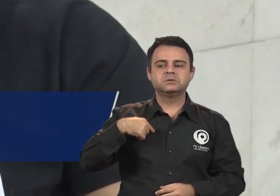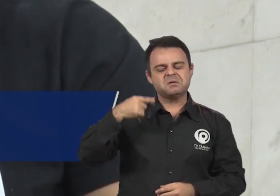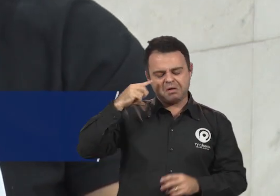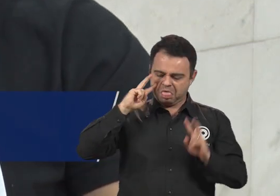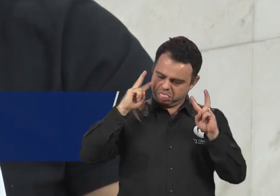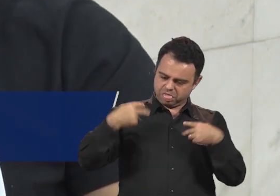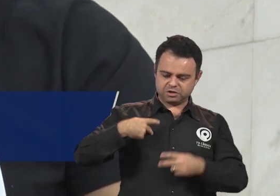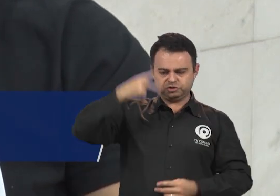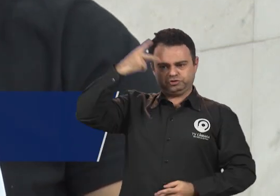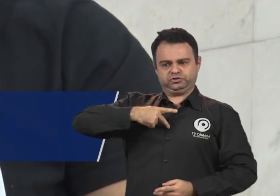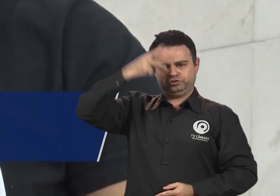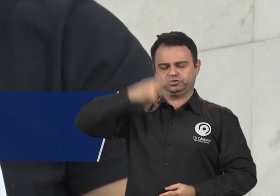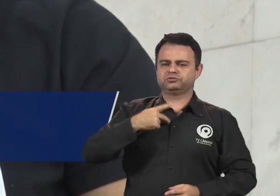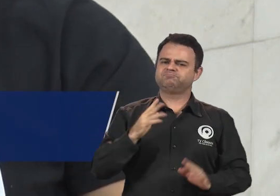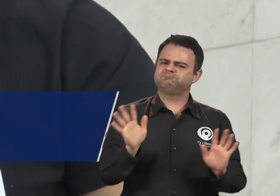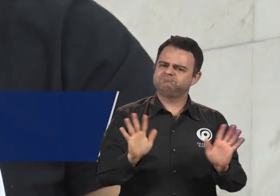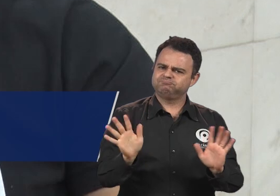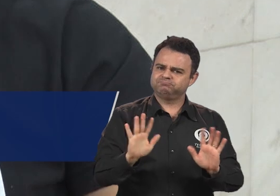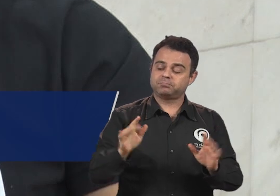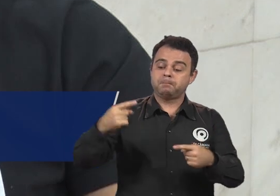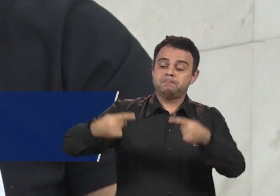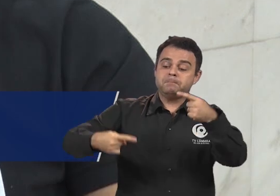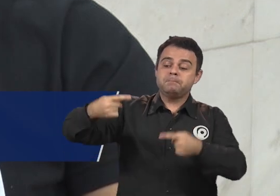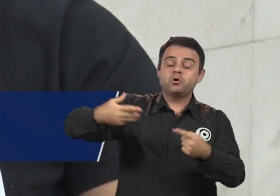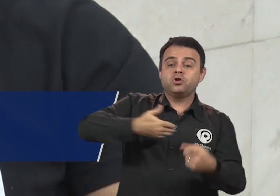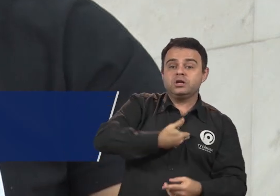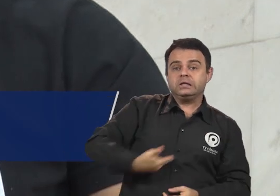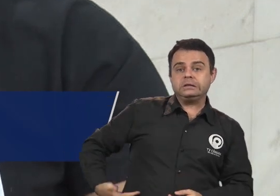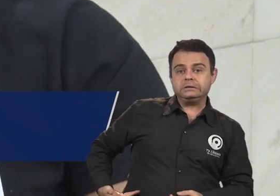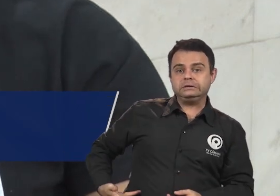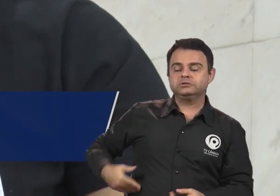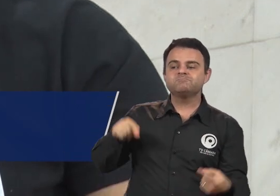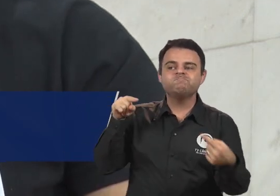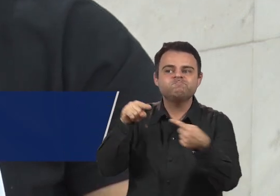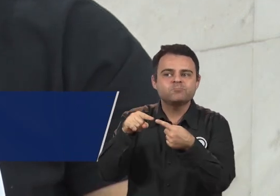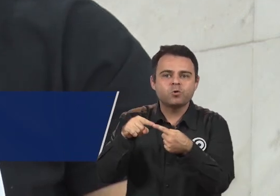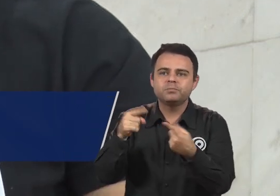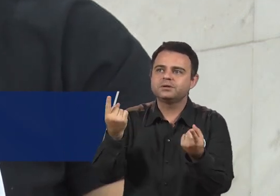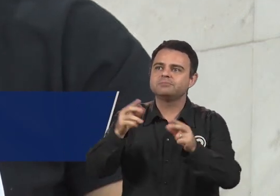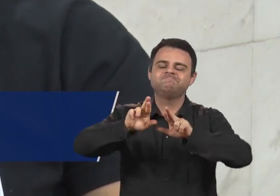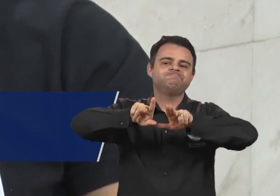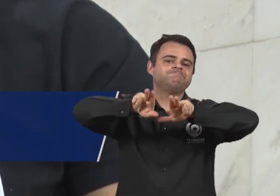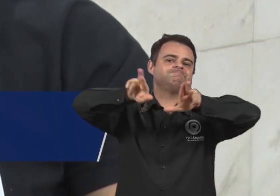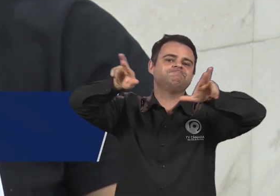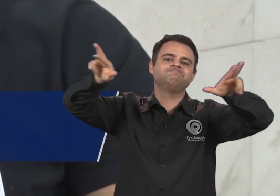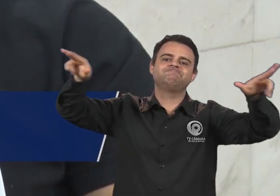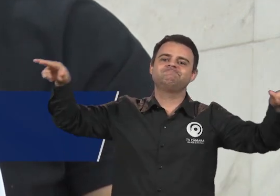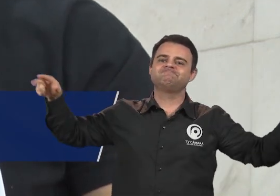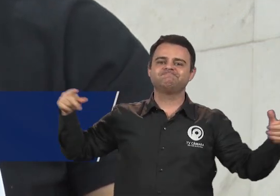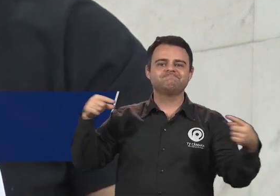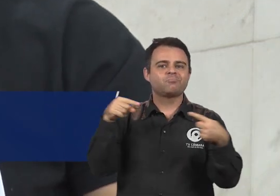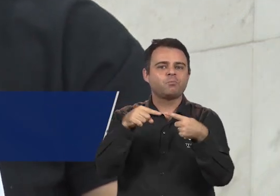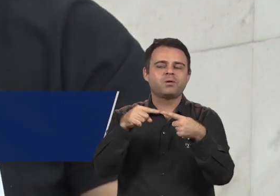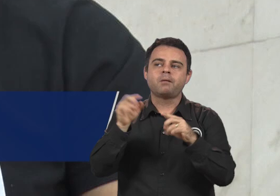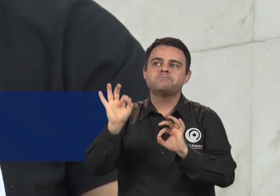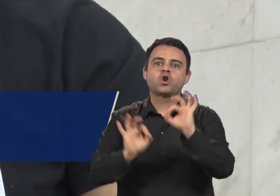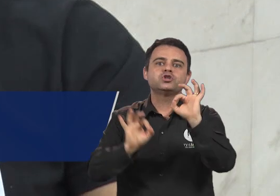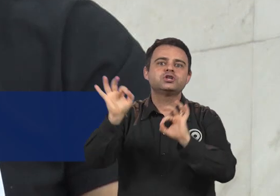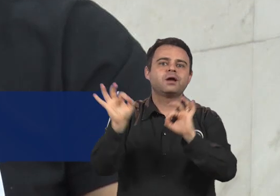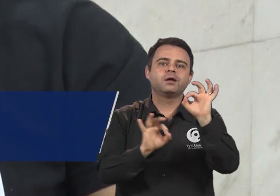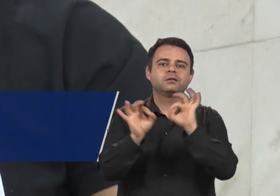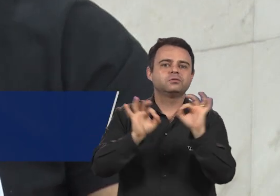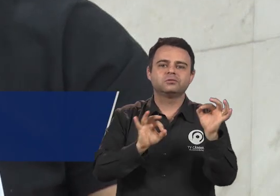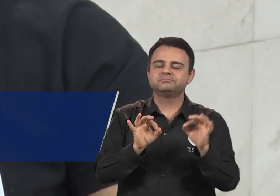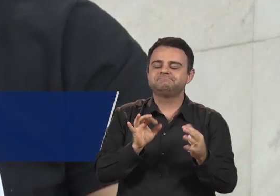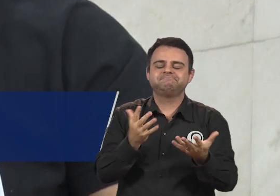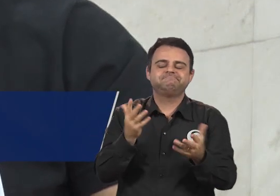você, porque a política ela é muito maior do que nós mesmos. Faz parte de um projeto que é muito maior do que nós